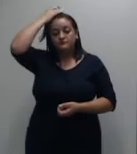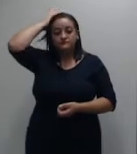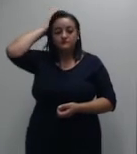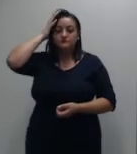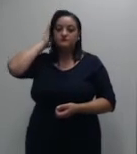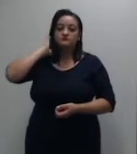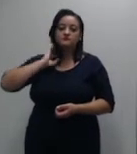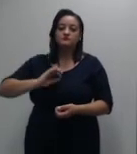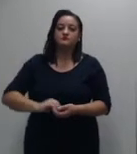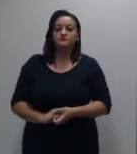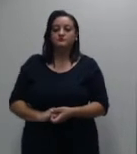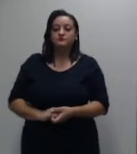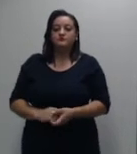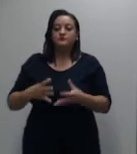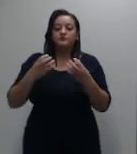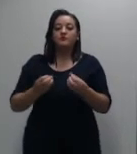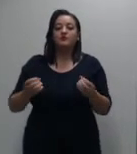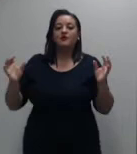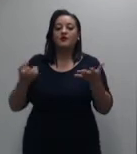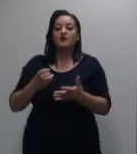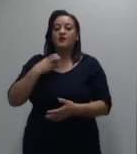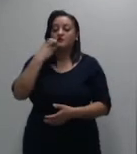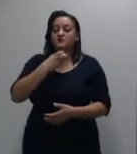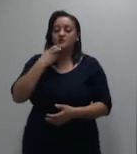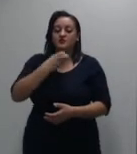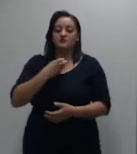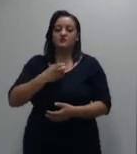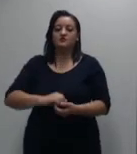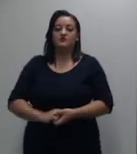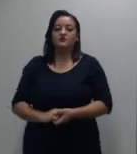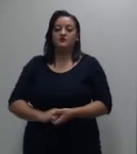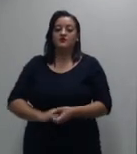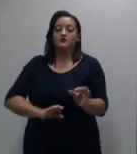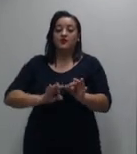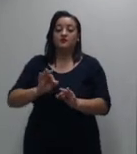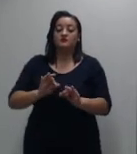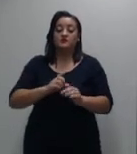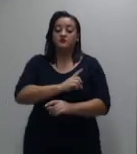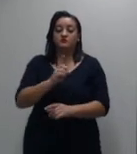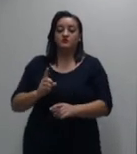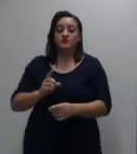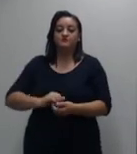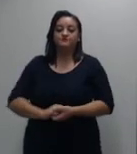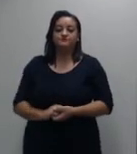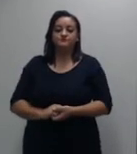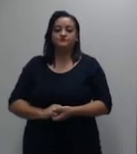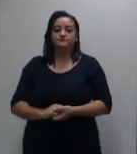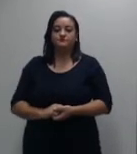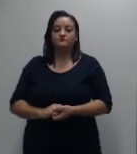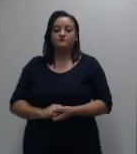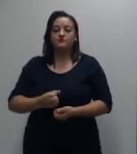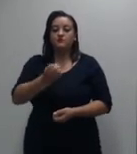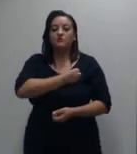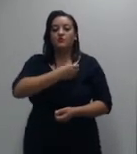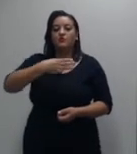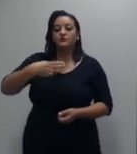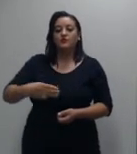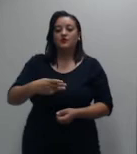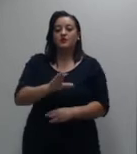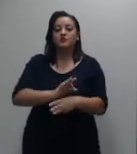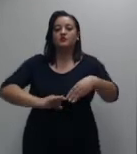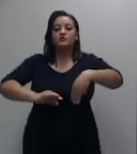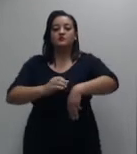e vamos agora as sustentações orais pela ordem o número 3 do Ministro Raul